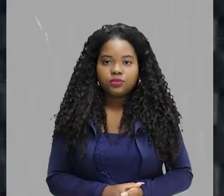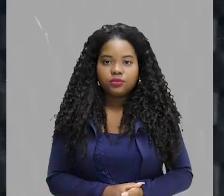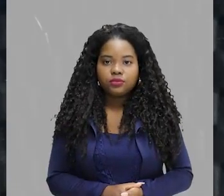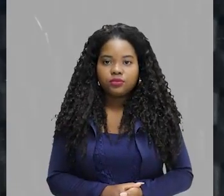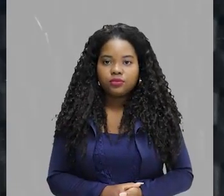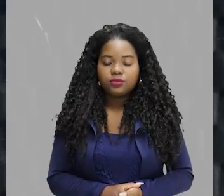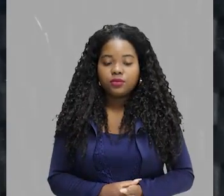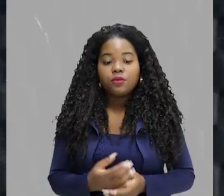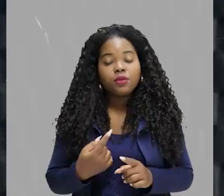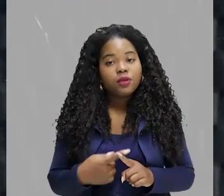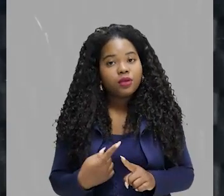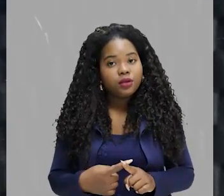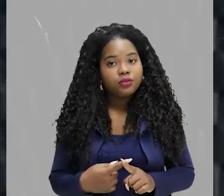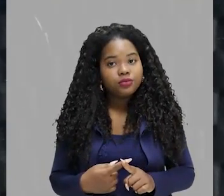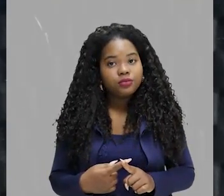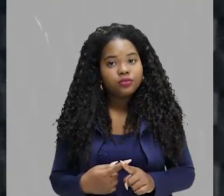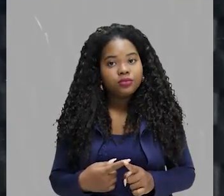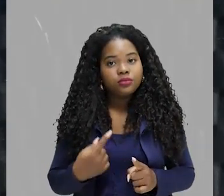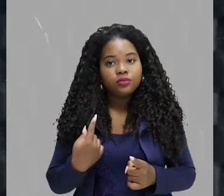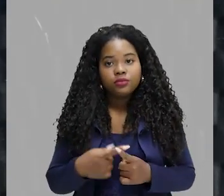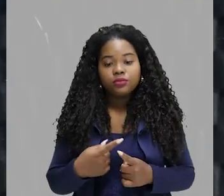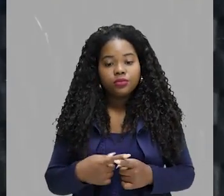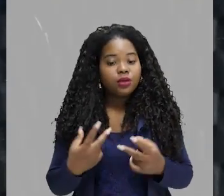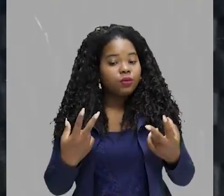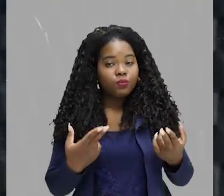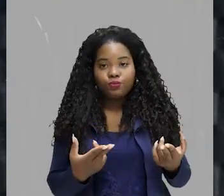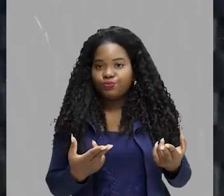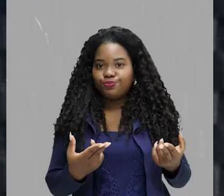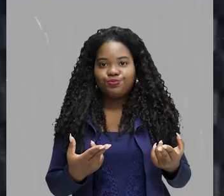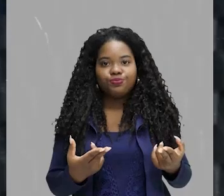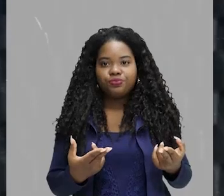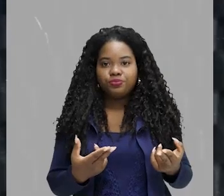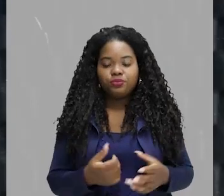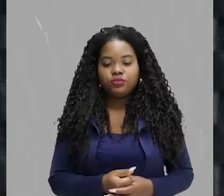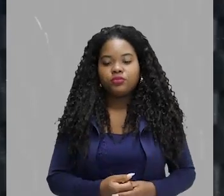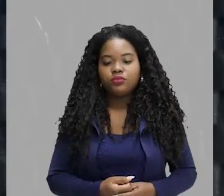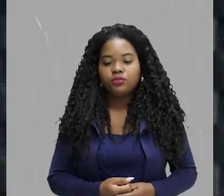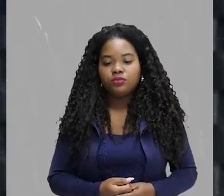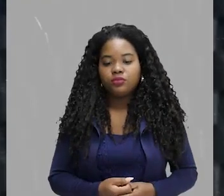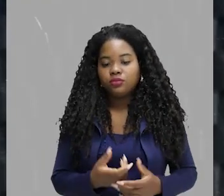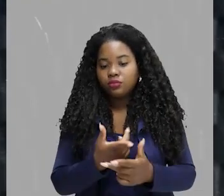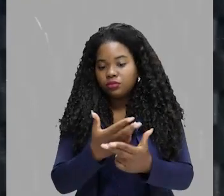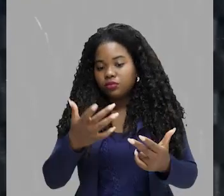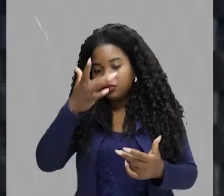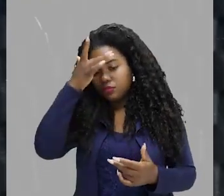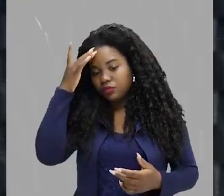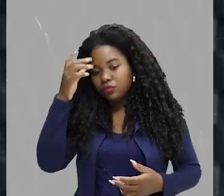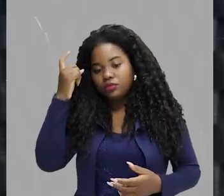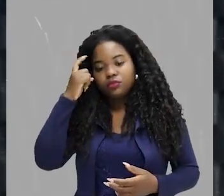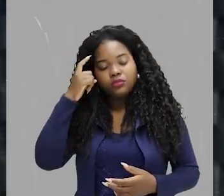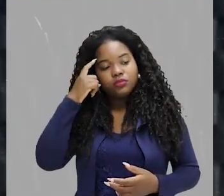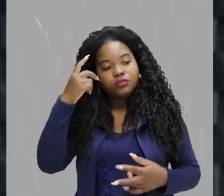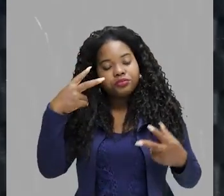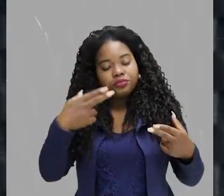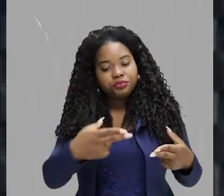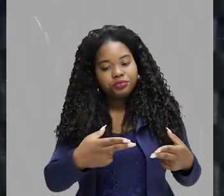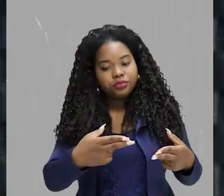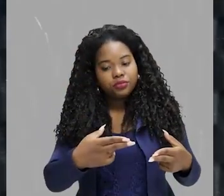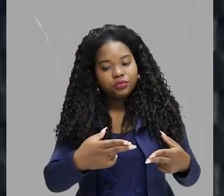econômico. Sabe por quê? Porque não é a mesma coisa, não. Muita gente pensa que é a mesma coisa, mas não